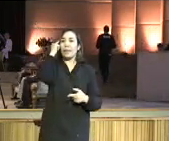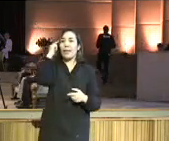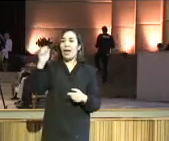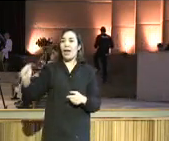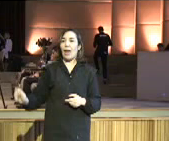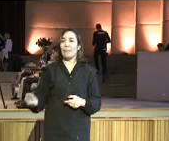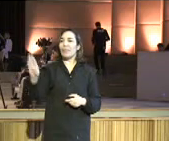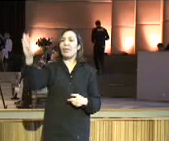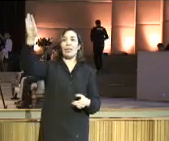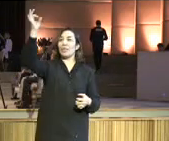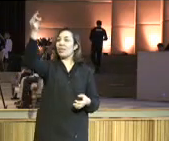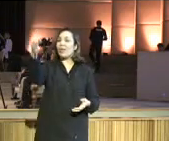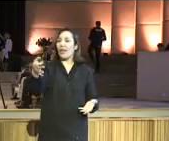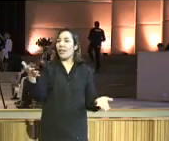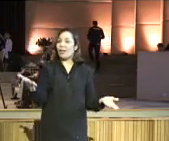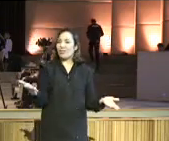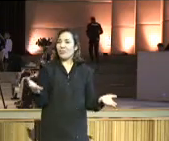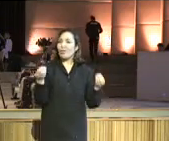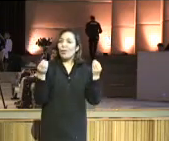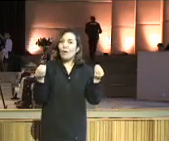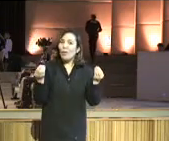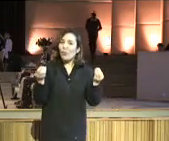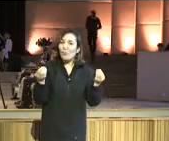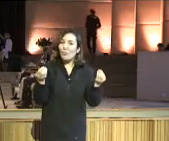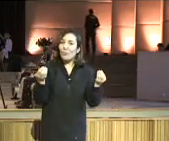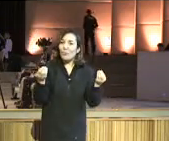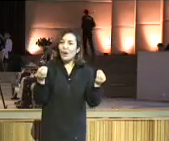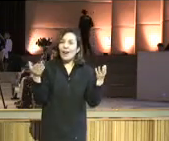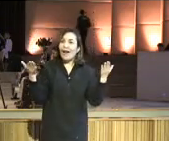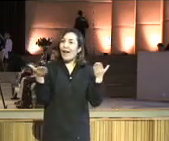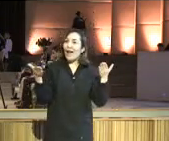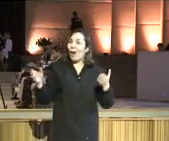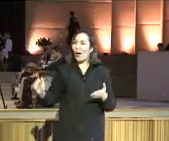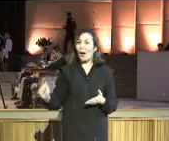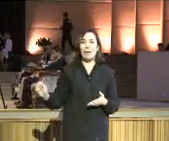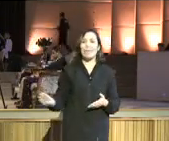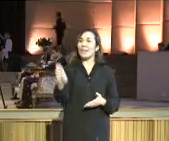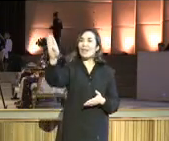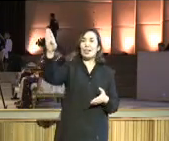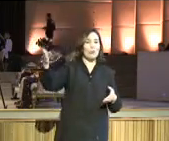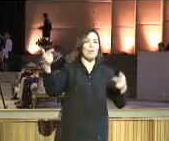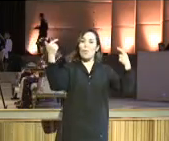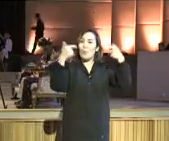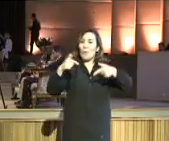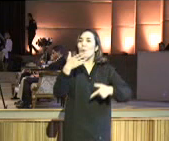ministros do reino e todo o exército de Davi.